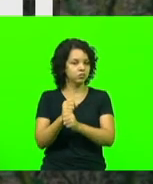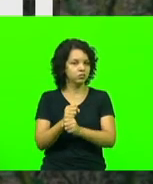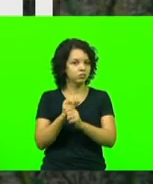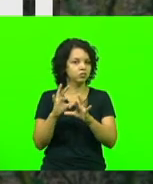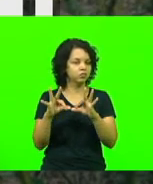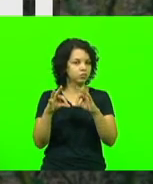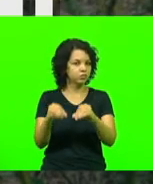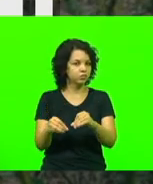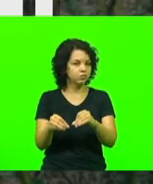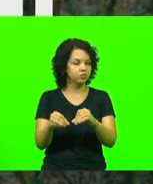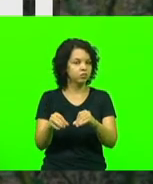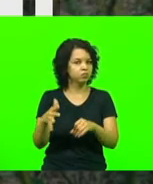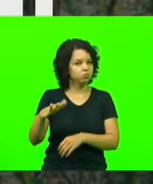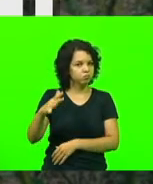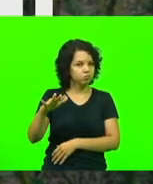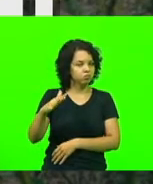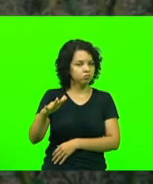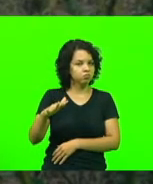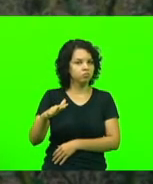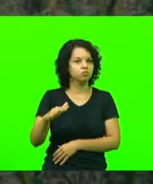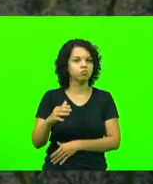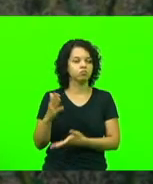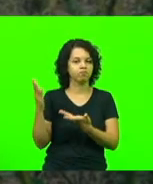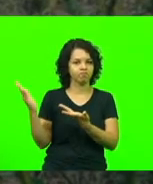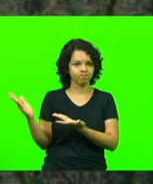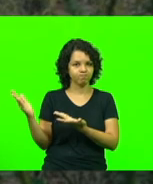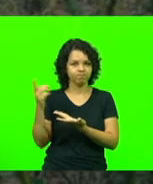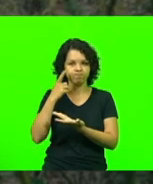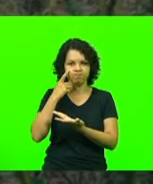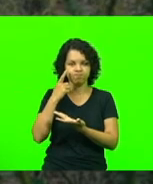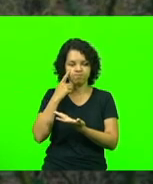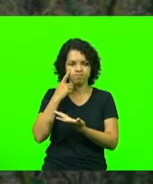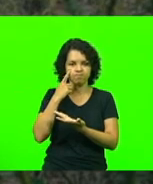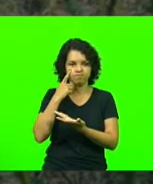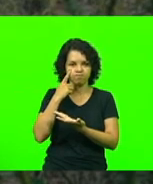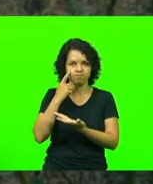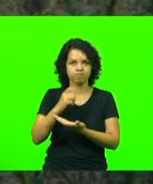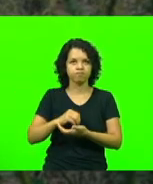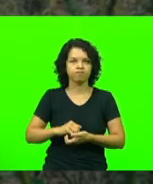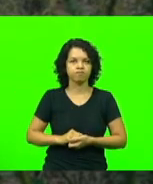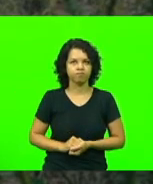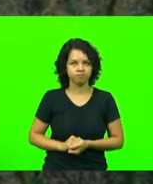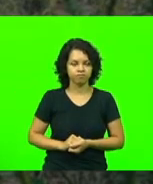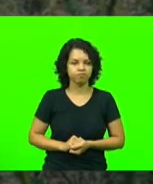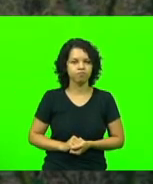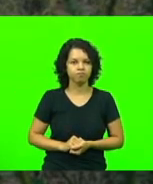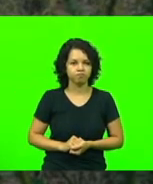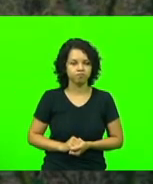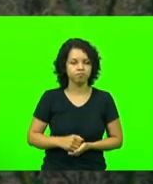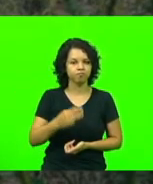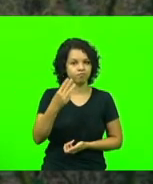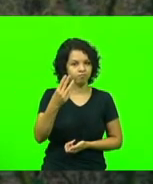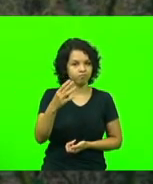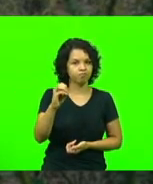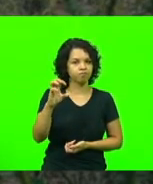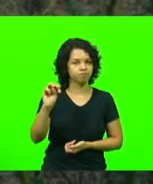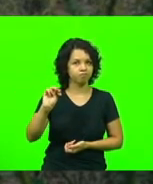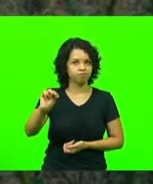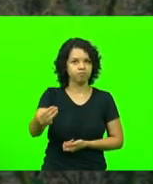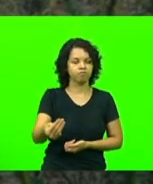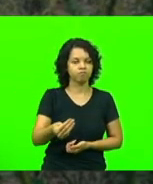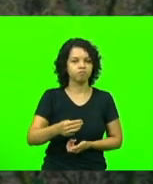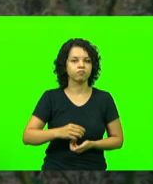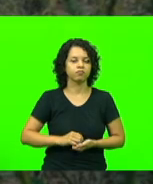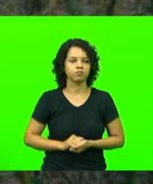portanto, em torno de, pode passar, em torno de 300 milhões até 2023. Mas